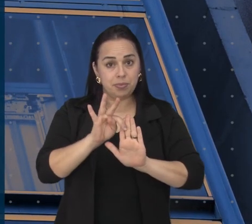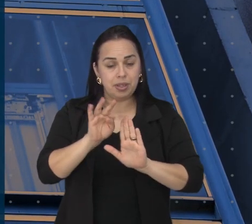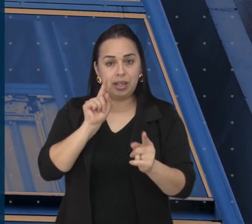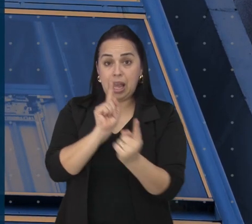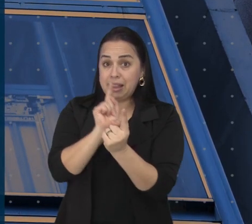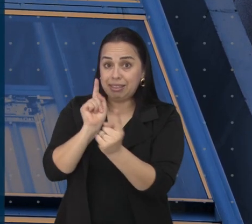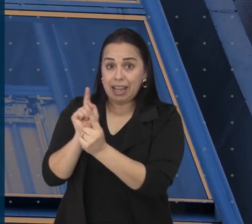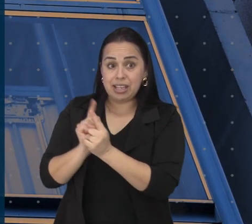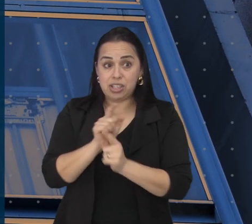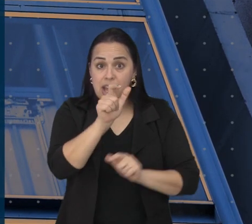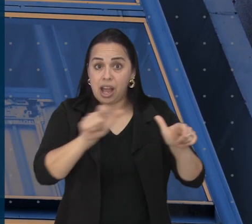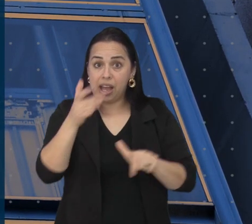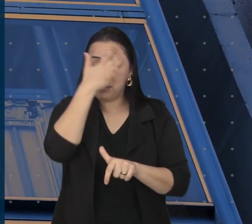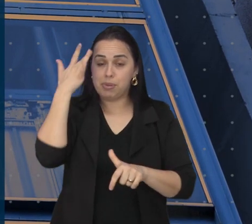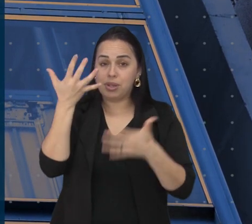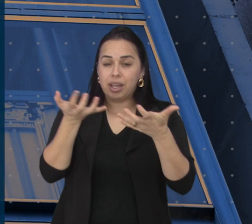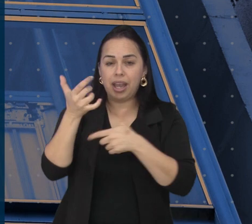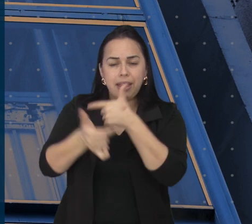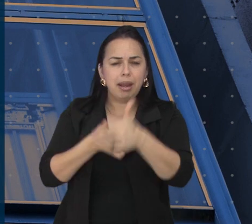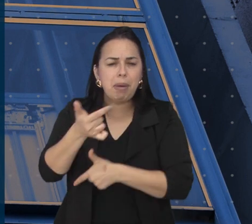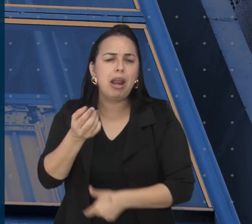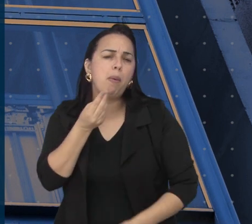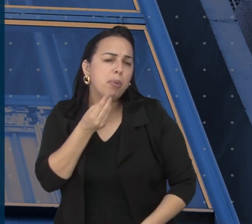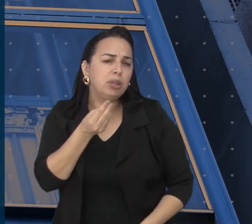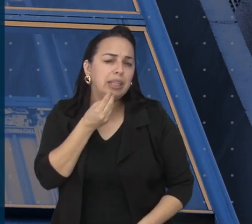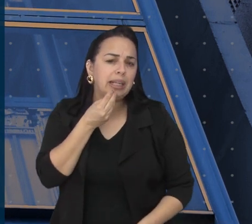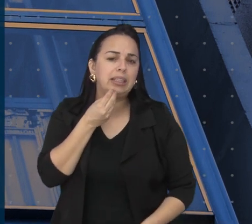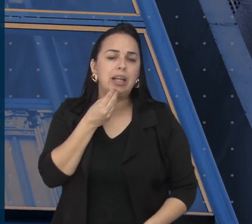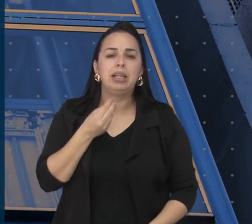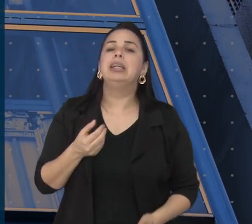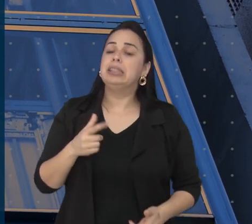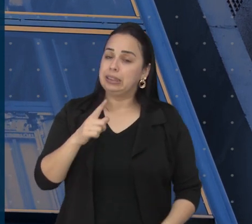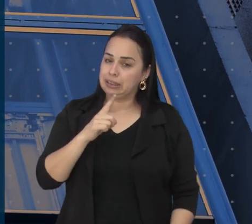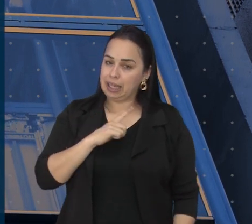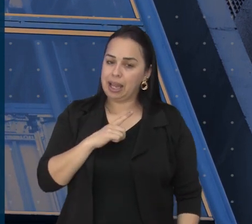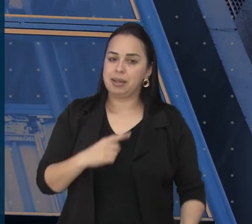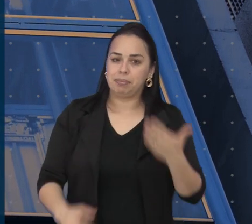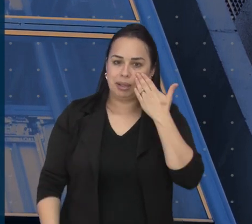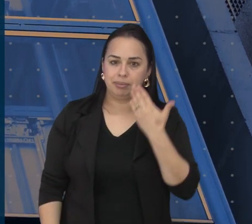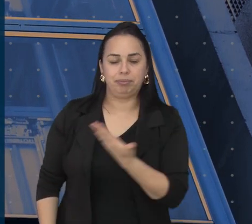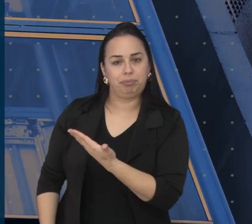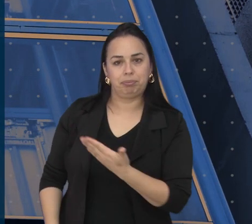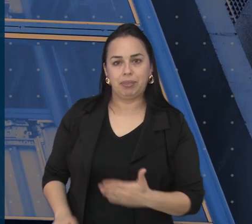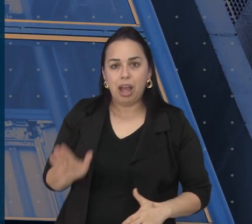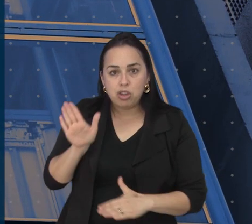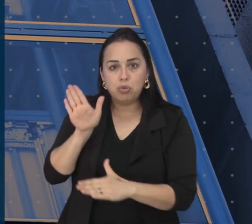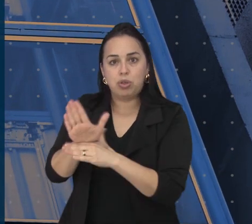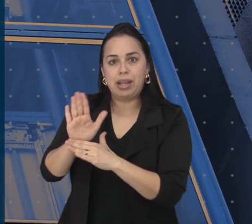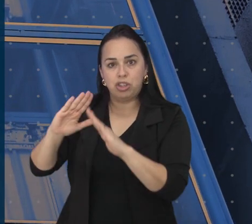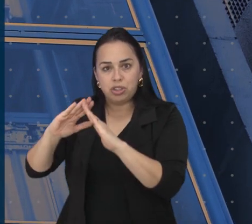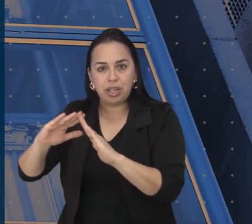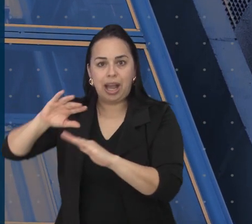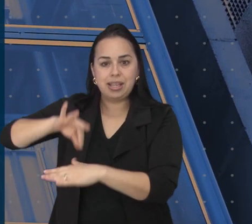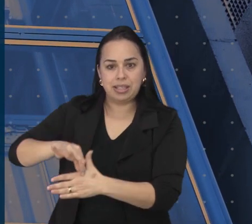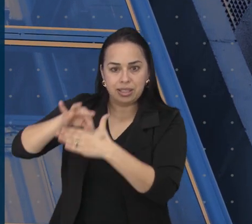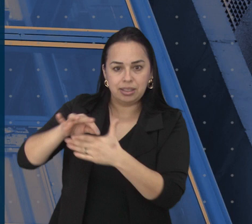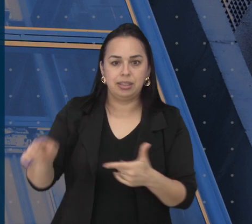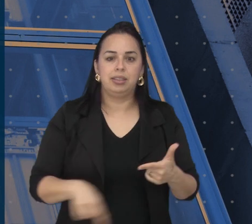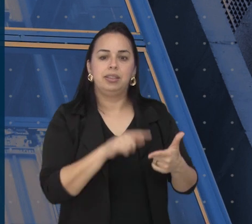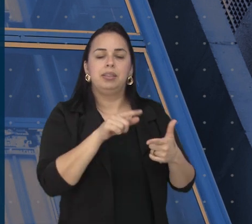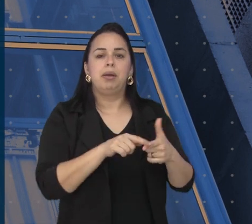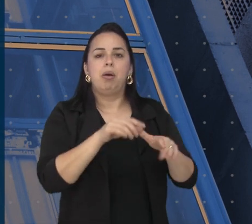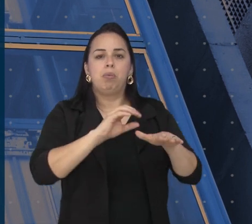O PAT, Posto de Atendimento ao Trabalhador de São José dos Campos, tem oportunidades de emprego para ajudante